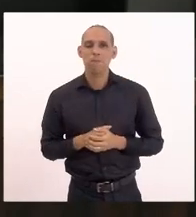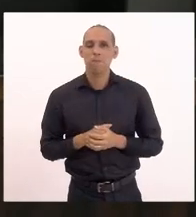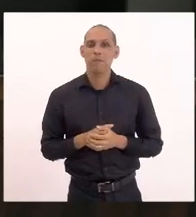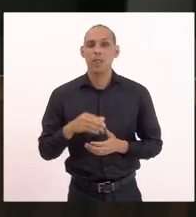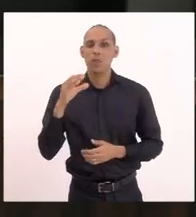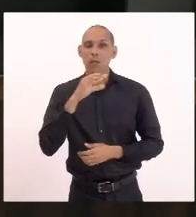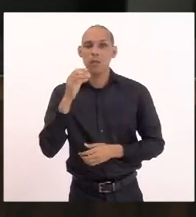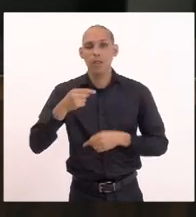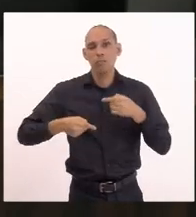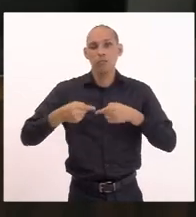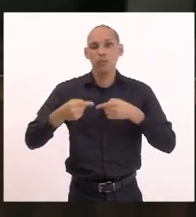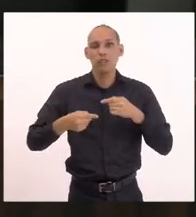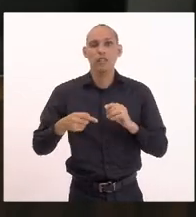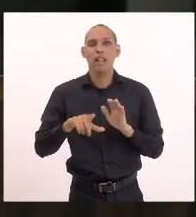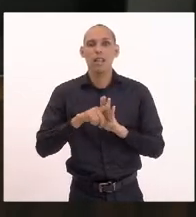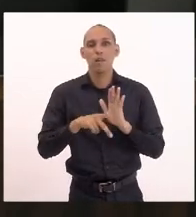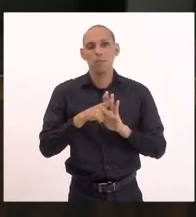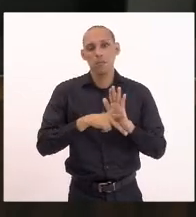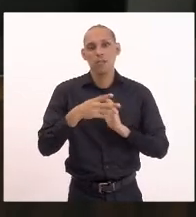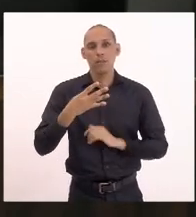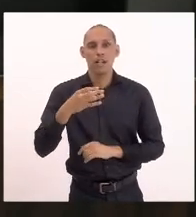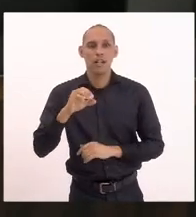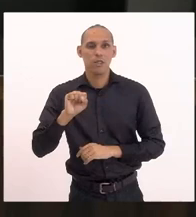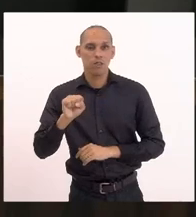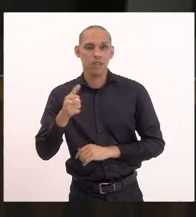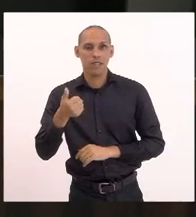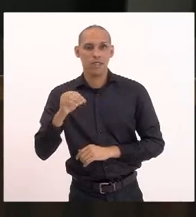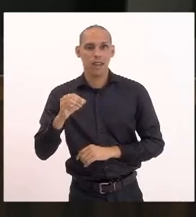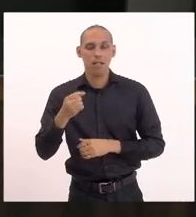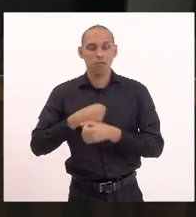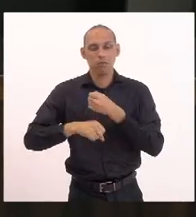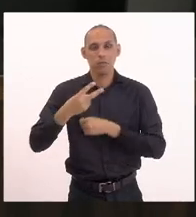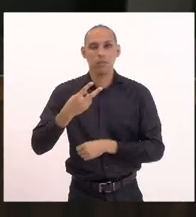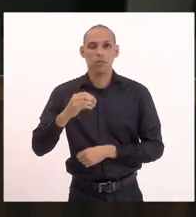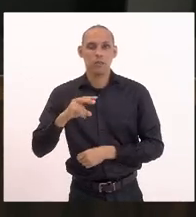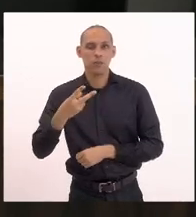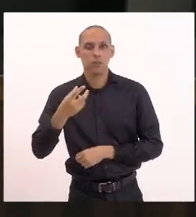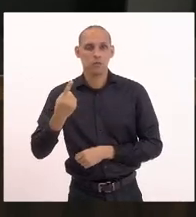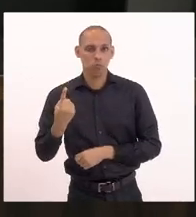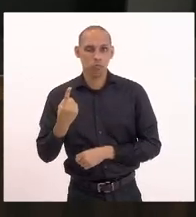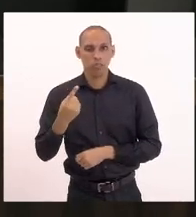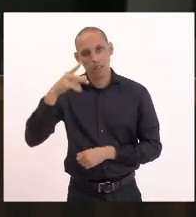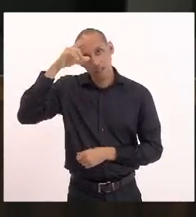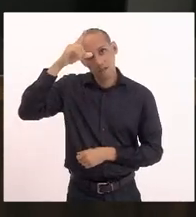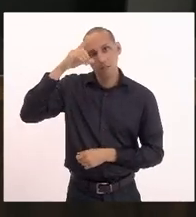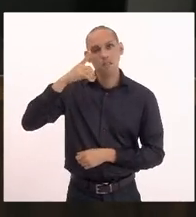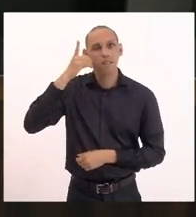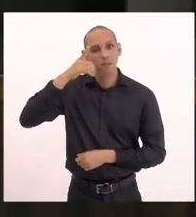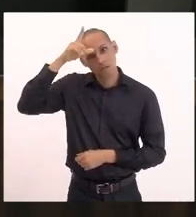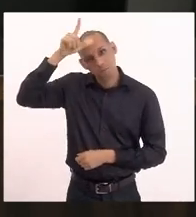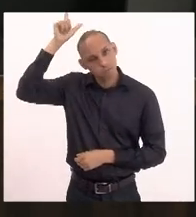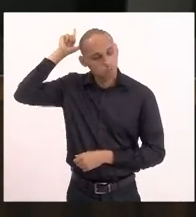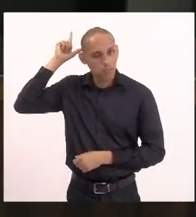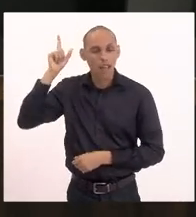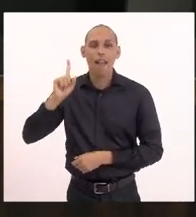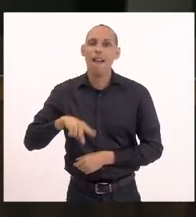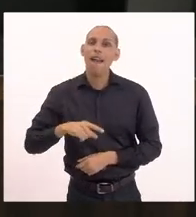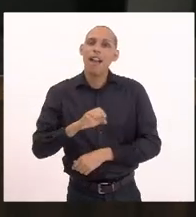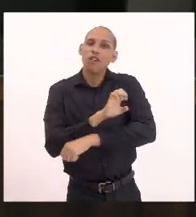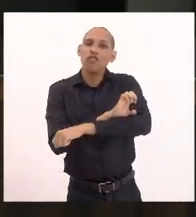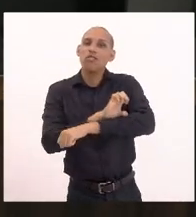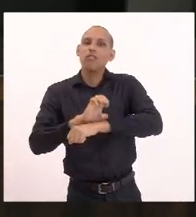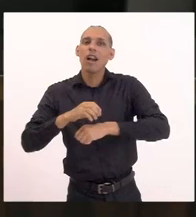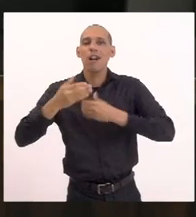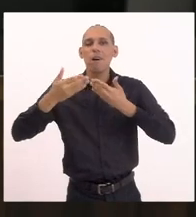urgência em discussão, única projeto de lei 48.10 de 21, de autoria do deputado Luiz Paulo, dispõe sobre o estágio probatório dos